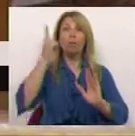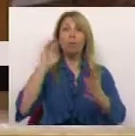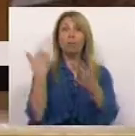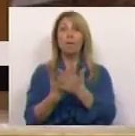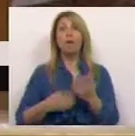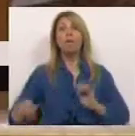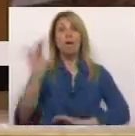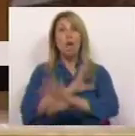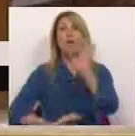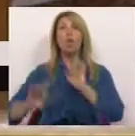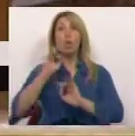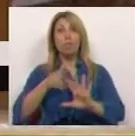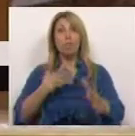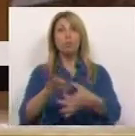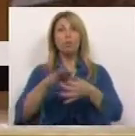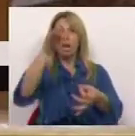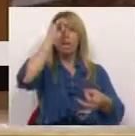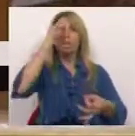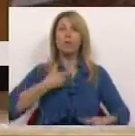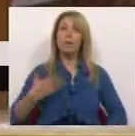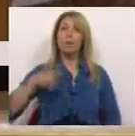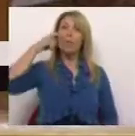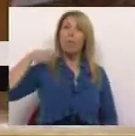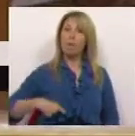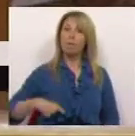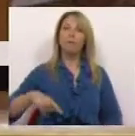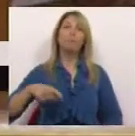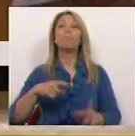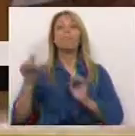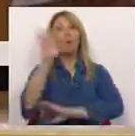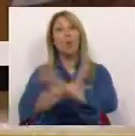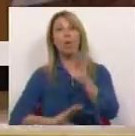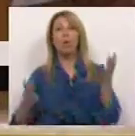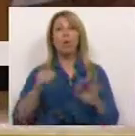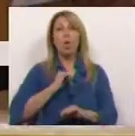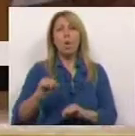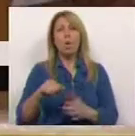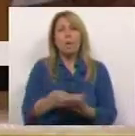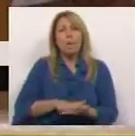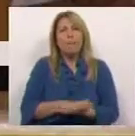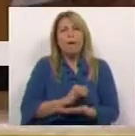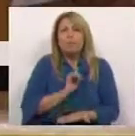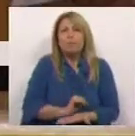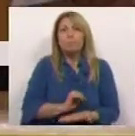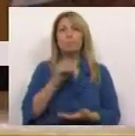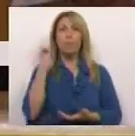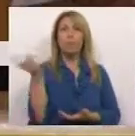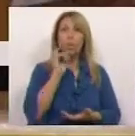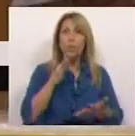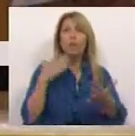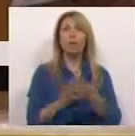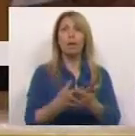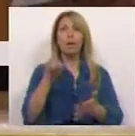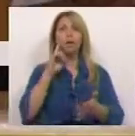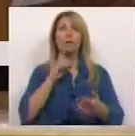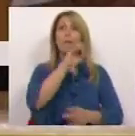Europa solidária e respeitadora dos direitos humanos. Uma Europa que encontra a sua gênese na procura e na garantia da paz,